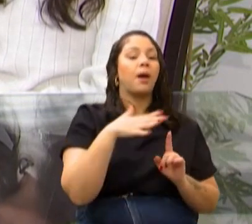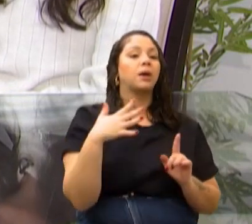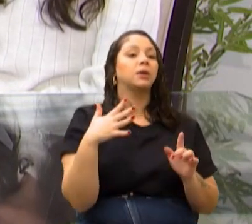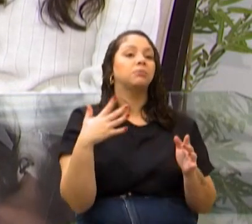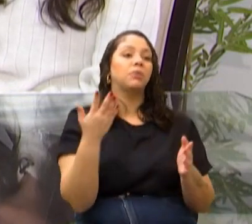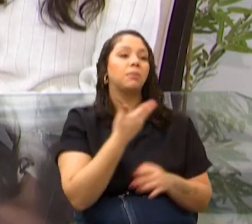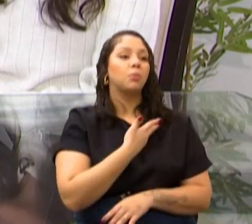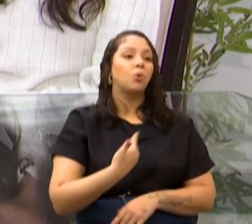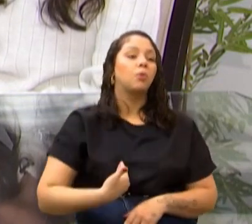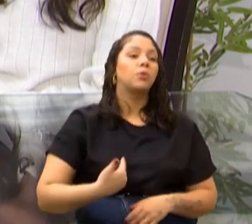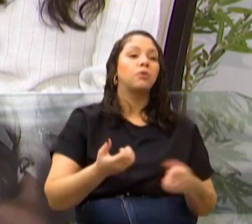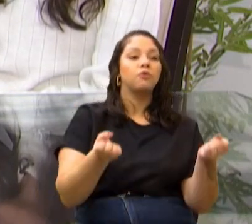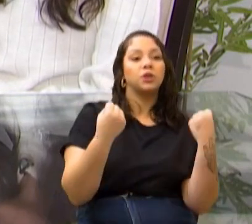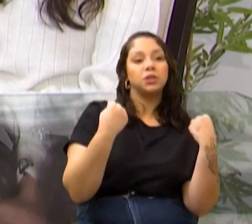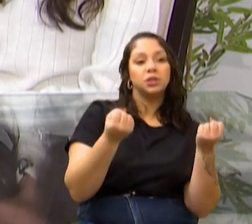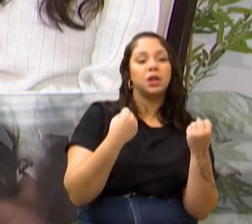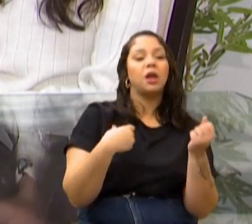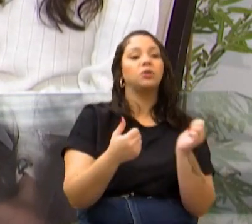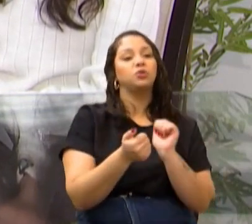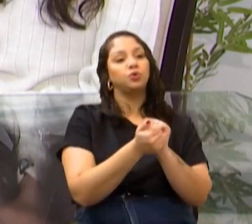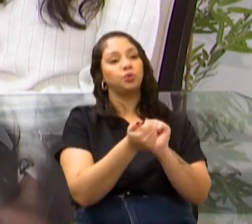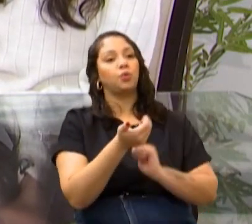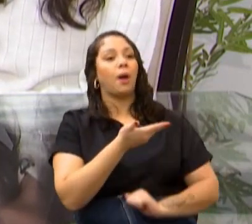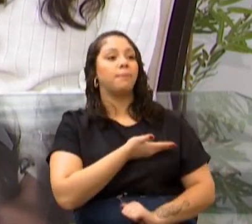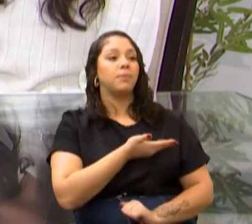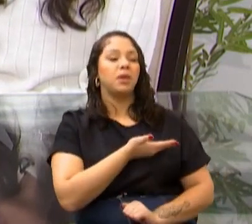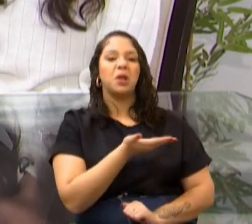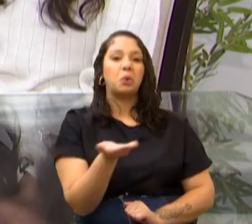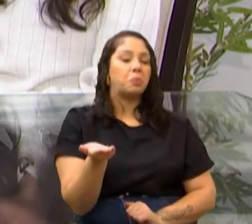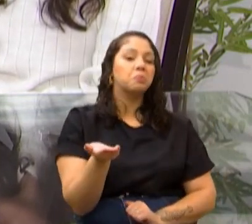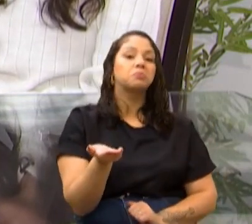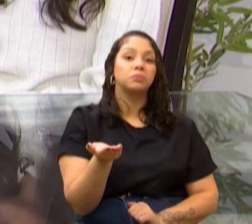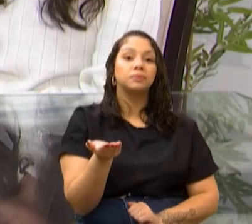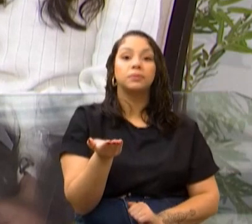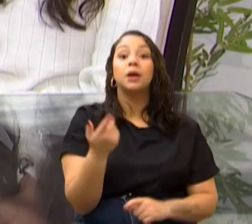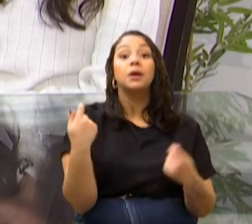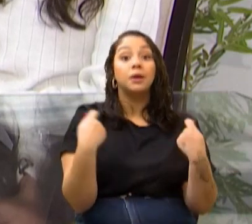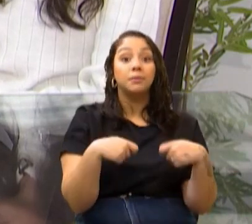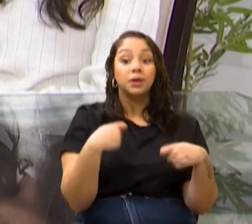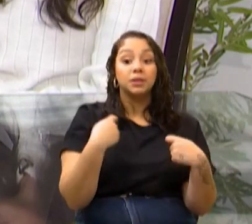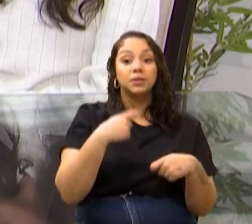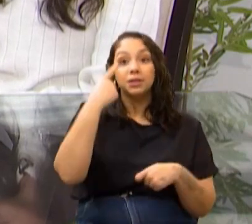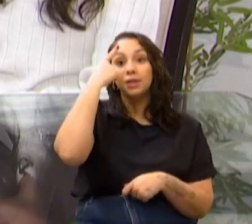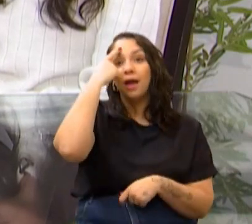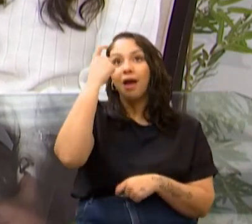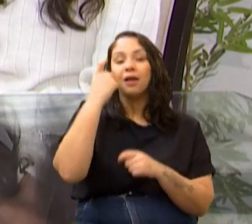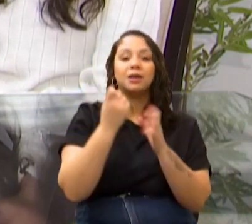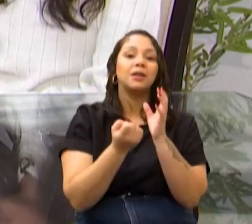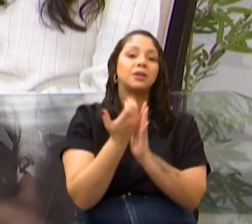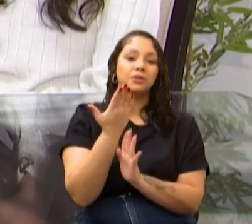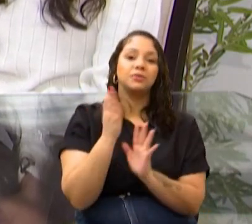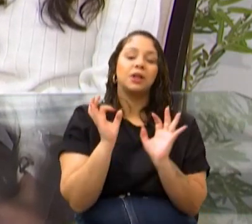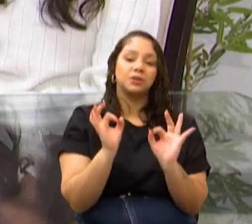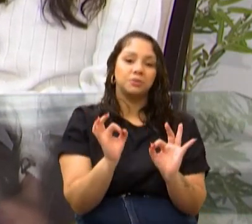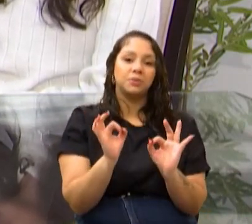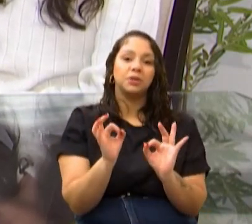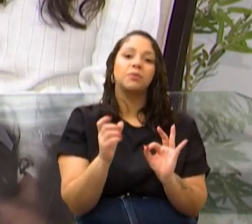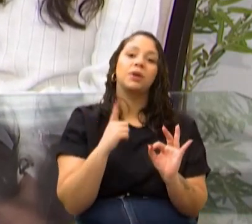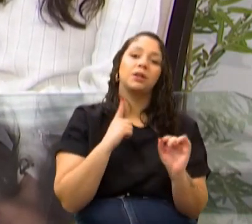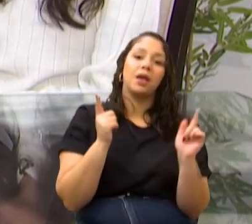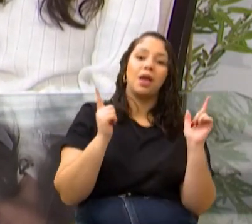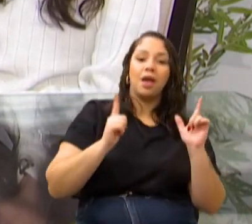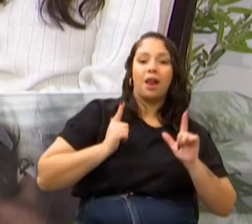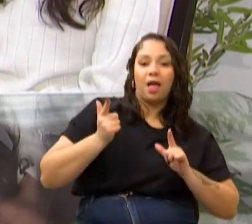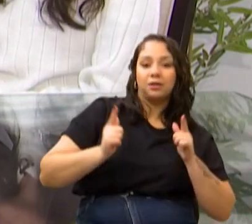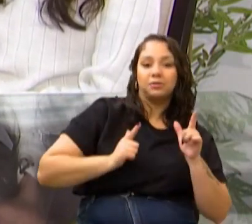vou para um parque público, vou fazer um exercício, vou com os amigos, enfim, precisa ter um pouco de